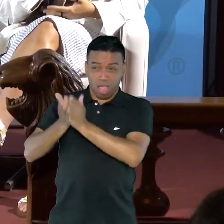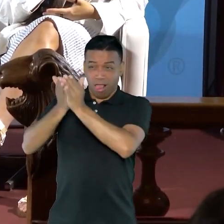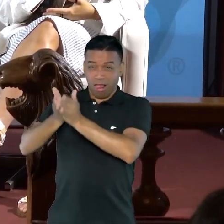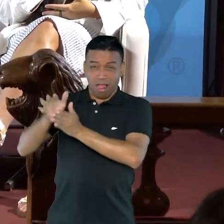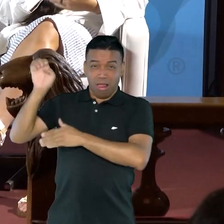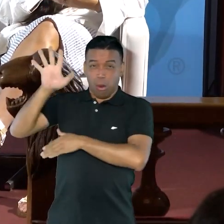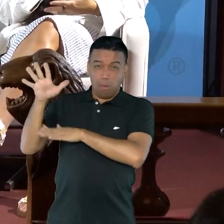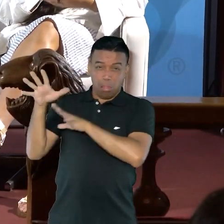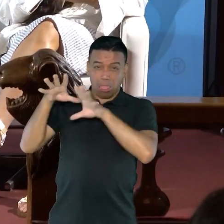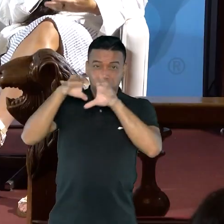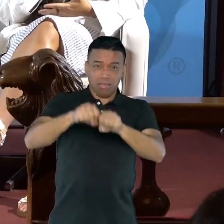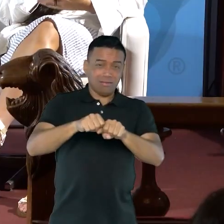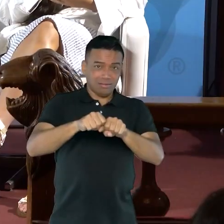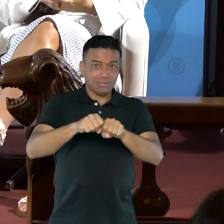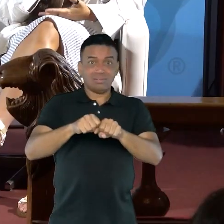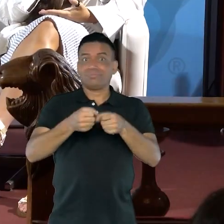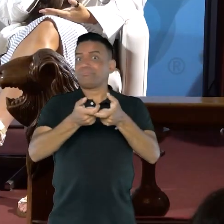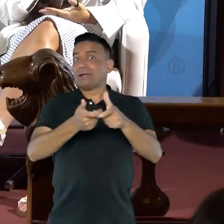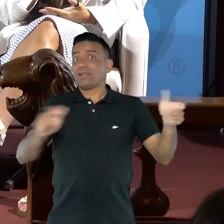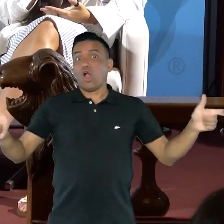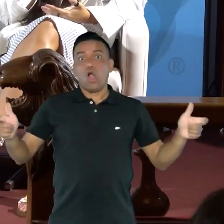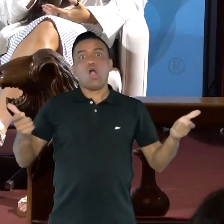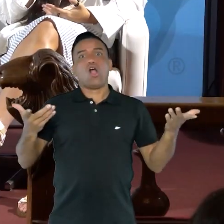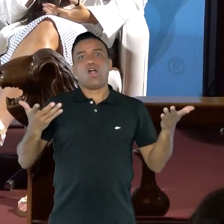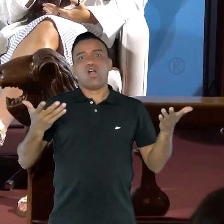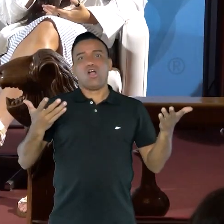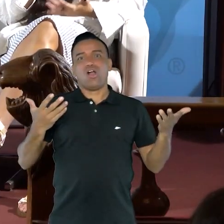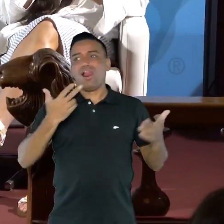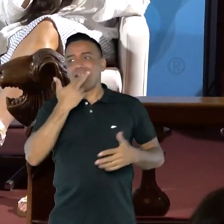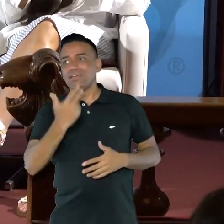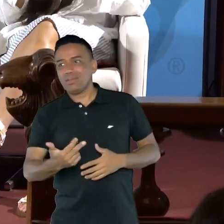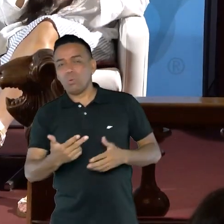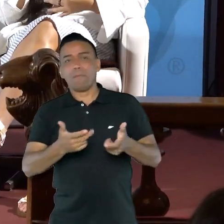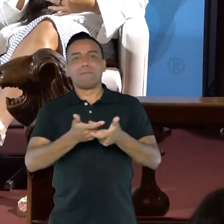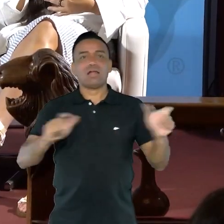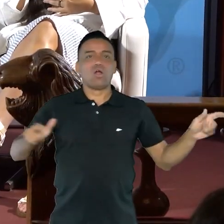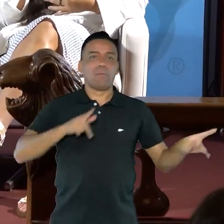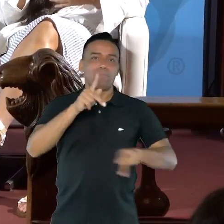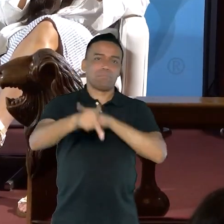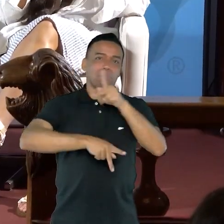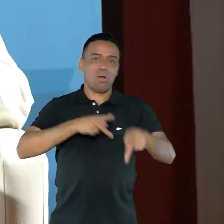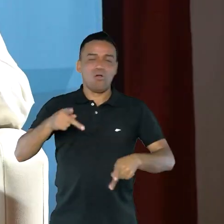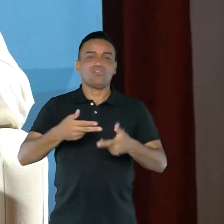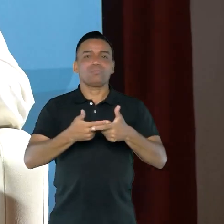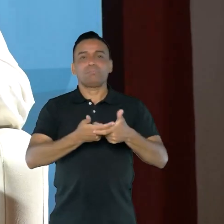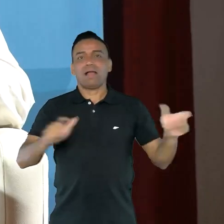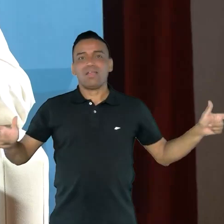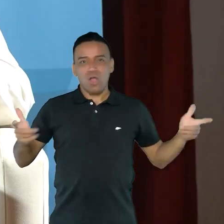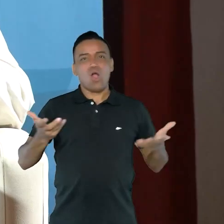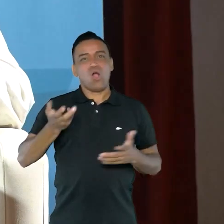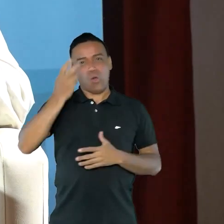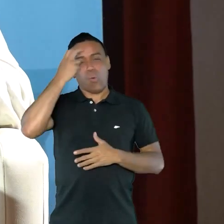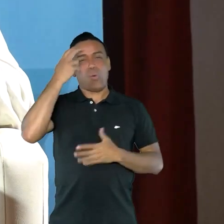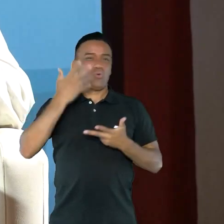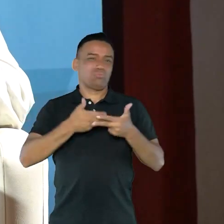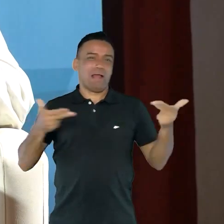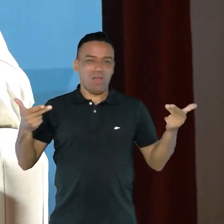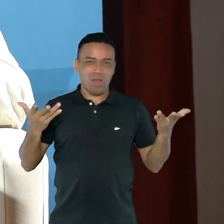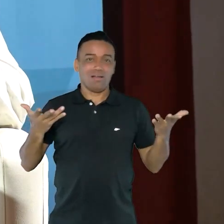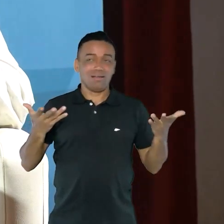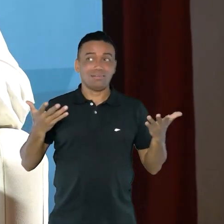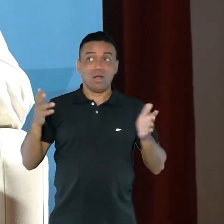infinitamente maior, né, de línguas, de povos, de costumes. E com a chegada da colonização, houve um